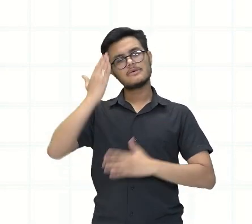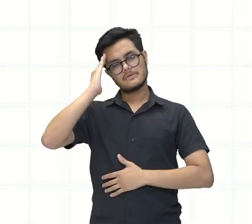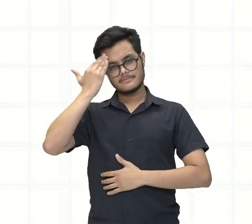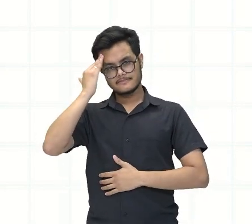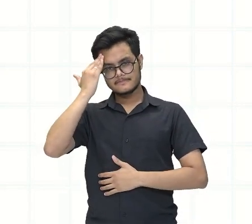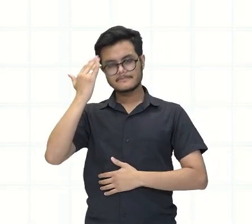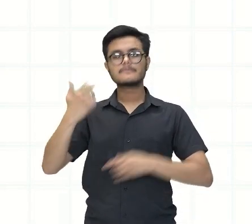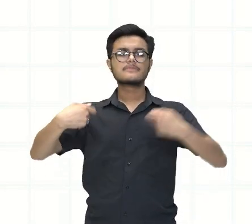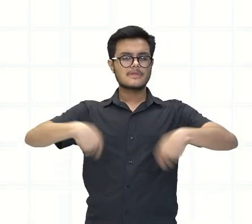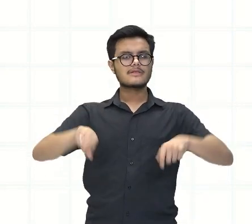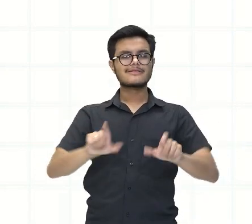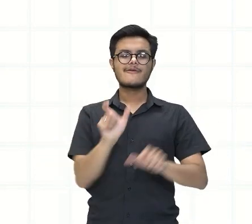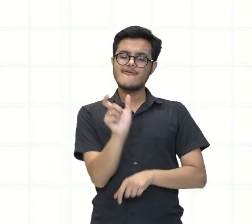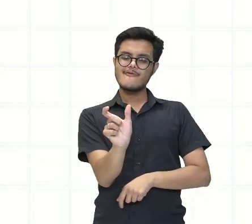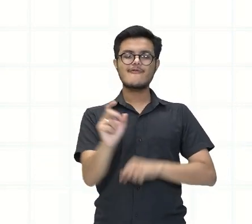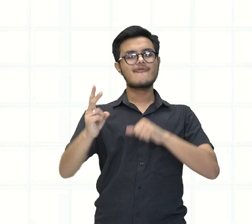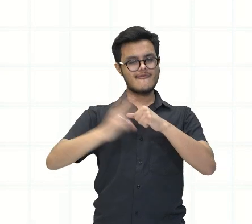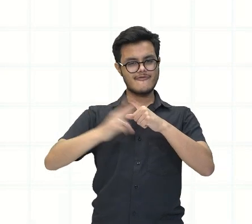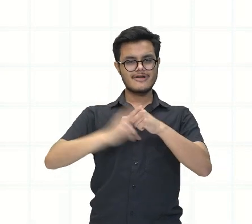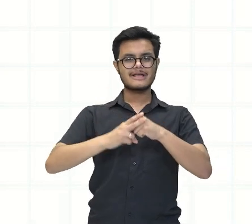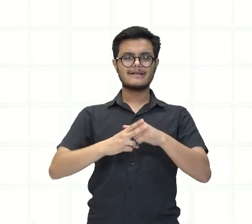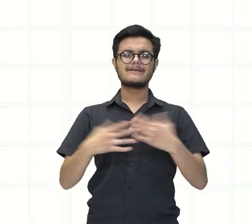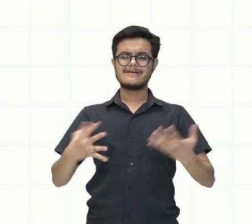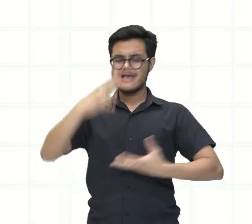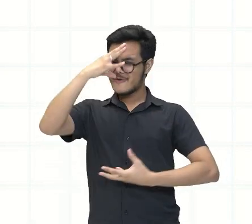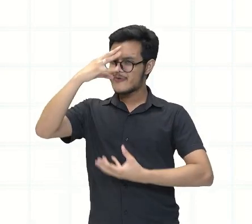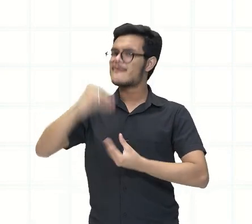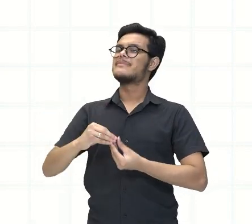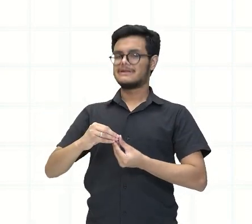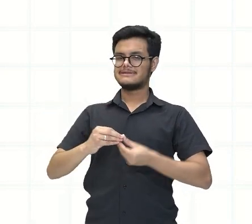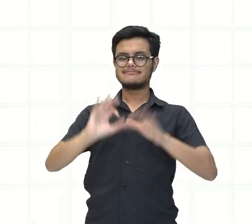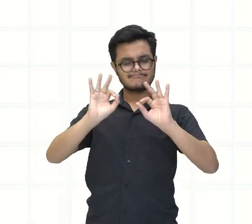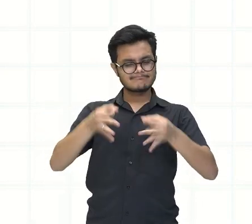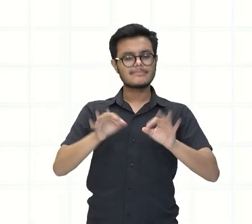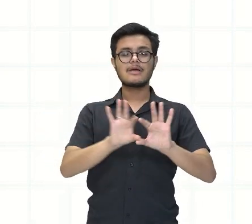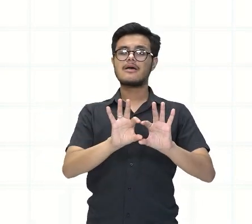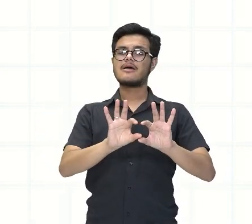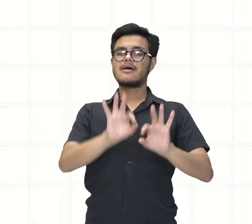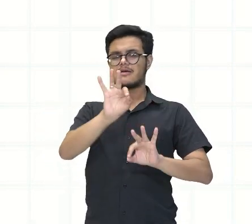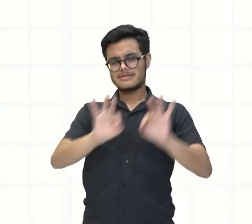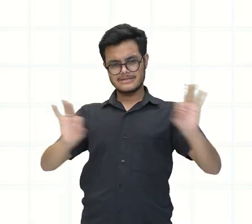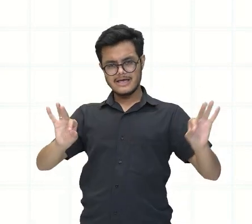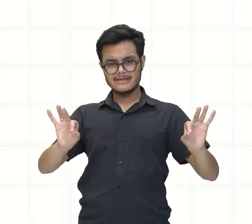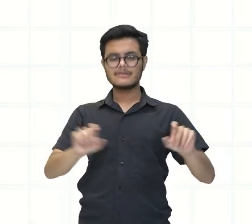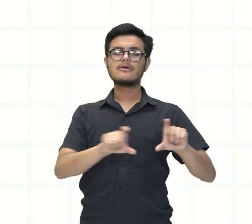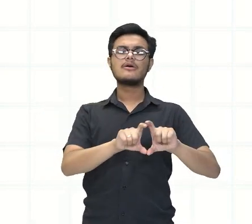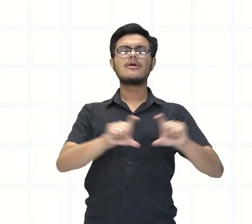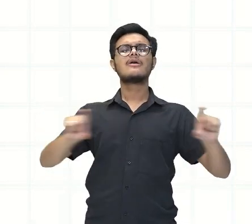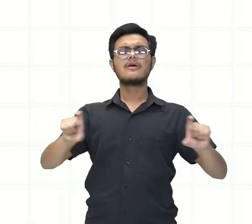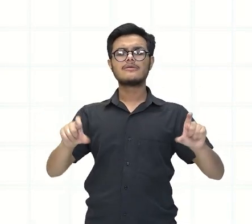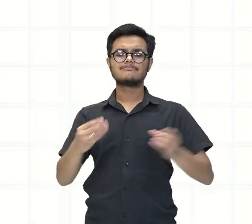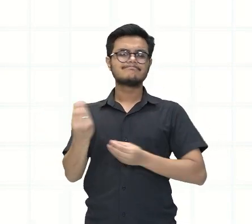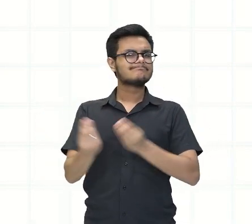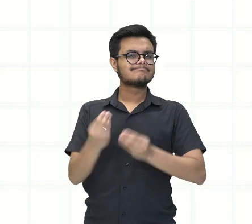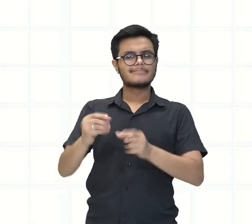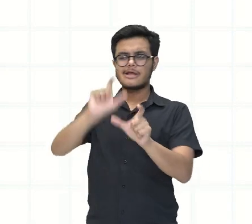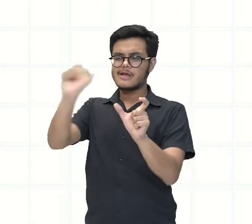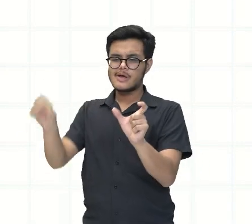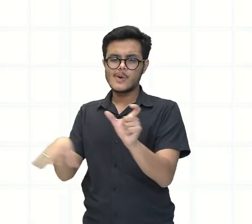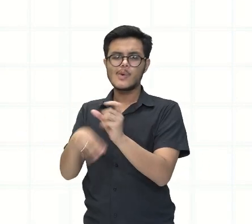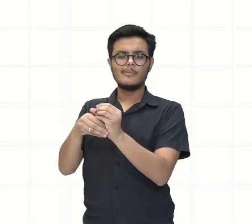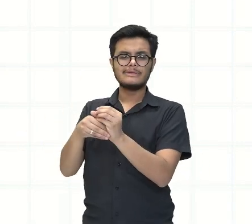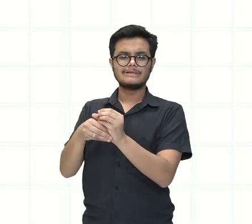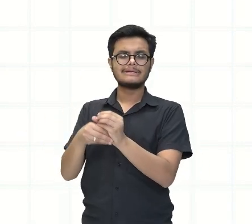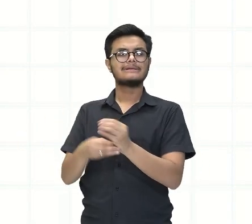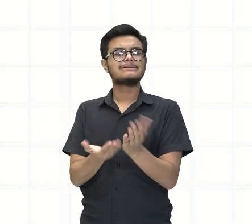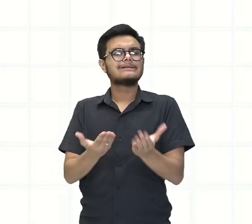nesse processo que vai ajudar a organizar o tipo de complemento, a forma, vai